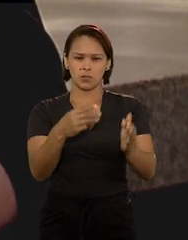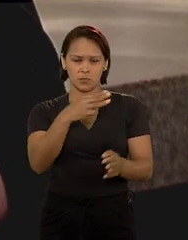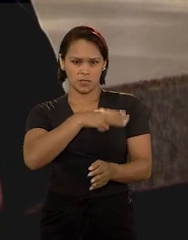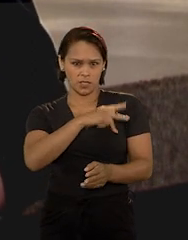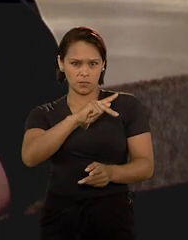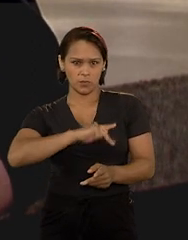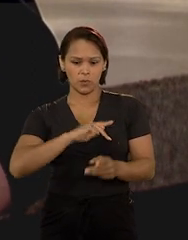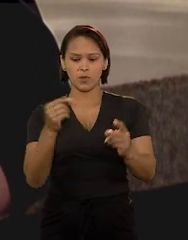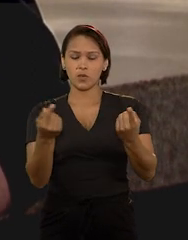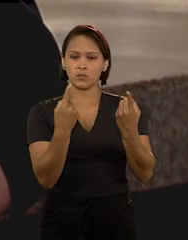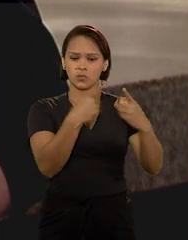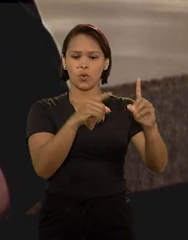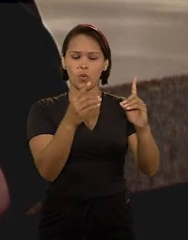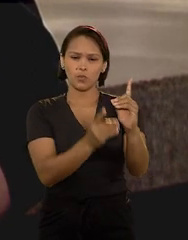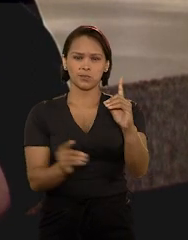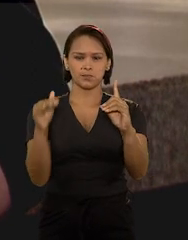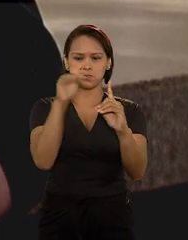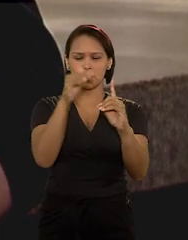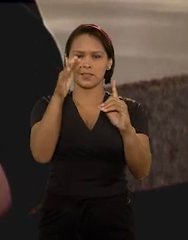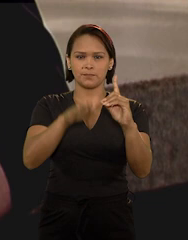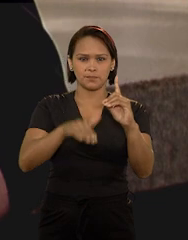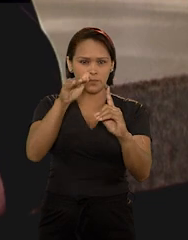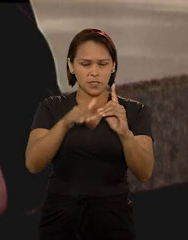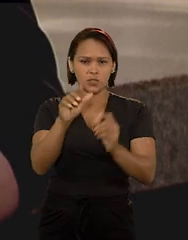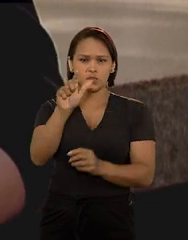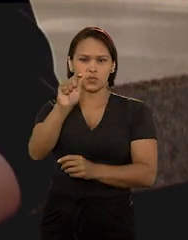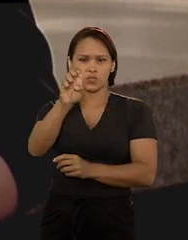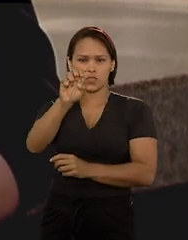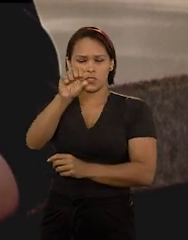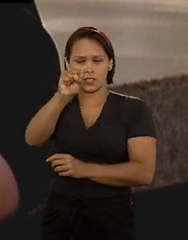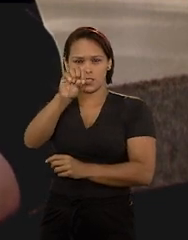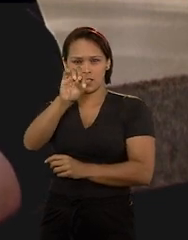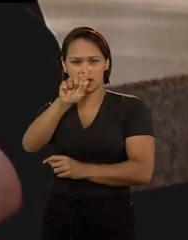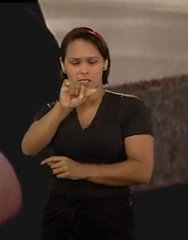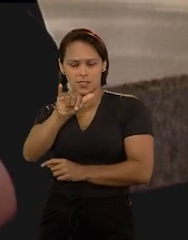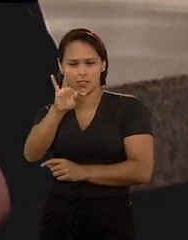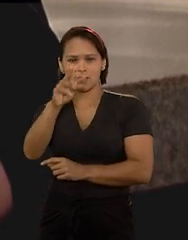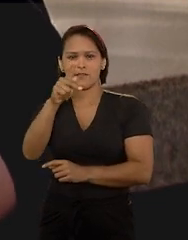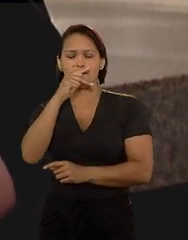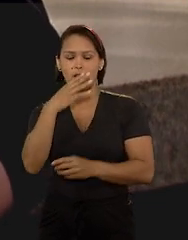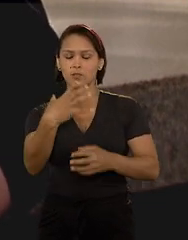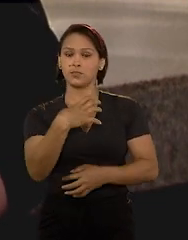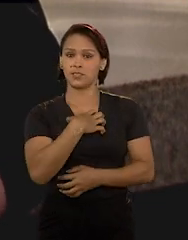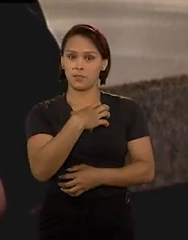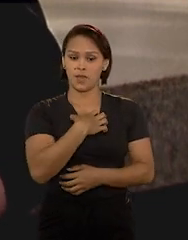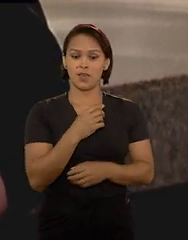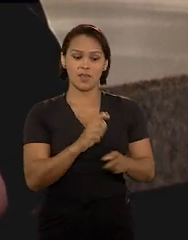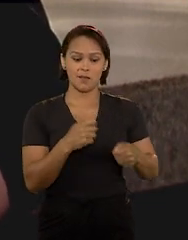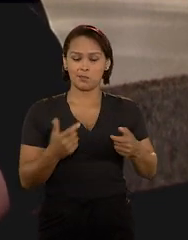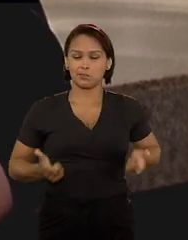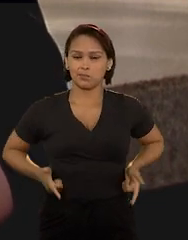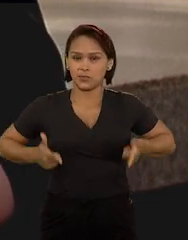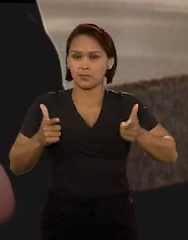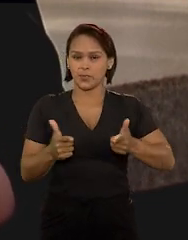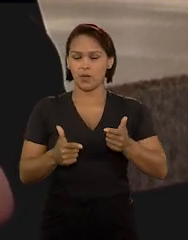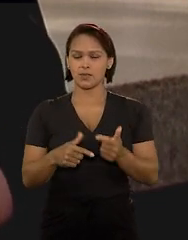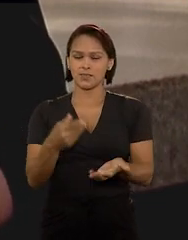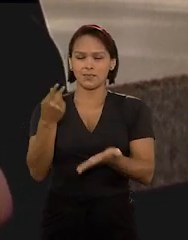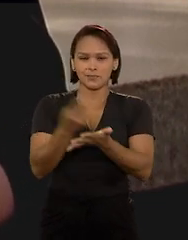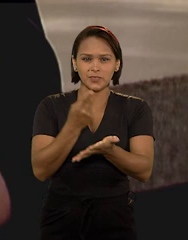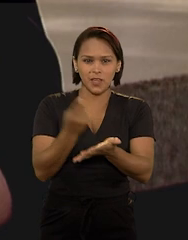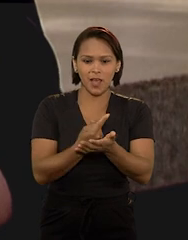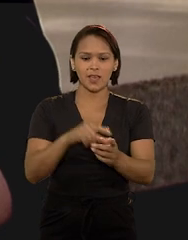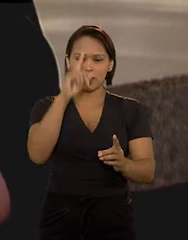Federal contra o desembargador Gesivaldo Nascimento Brito, do Tribunal de Justiça da Bahia, por posse irregular de arma e de